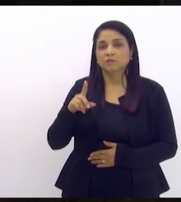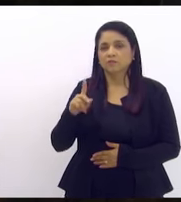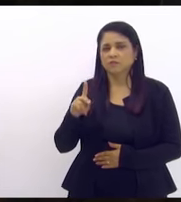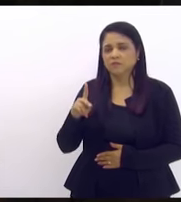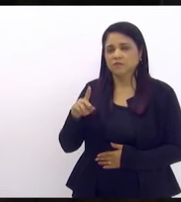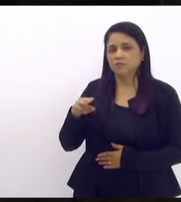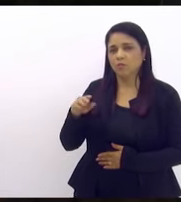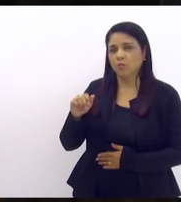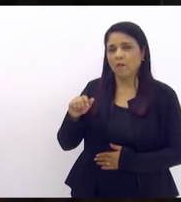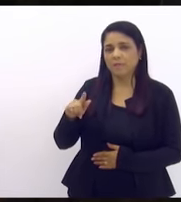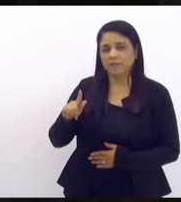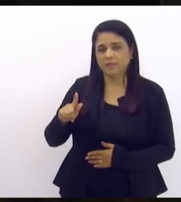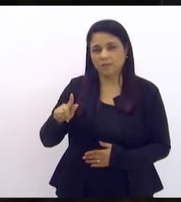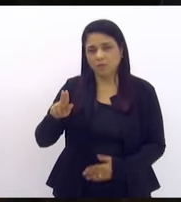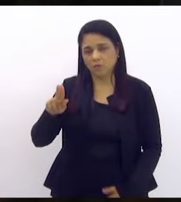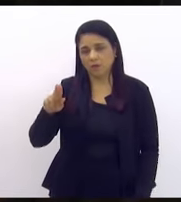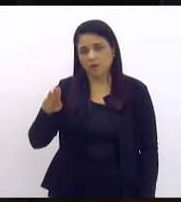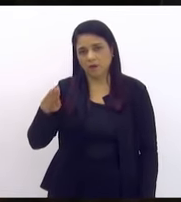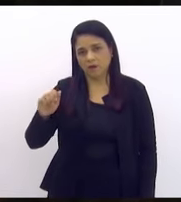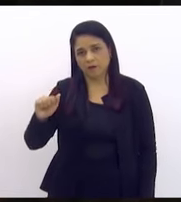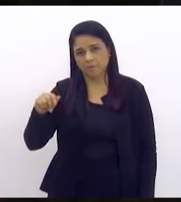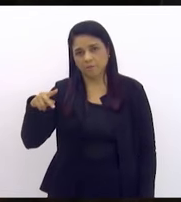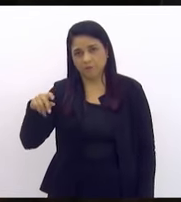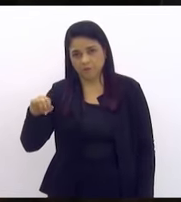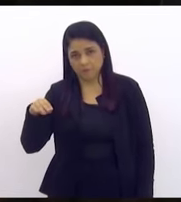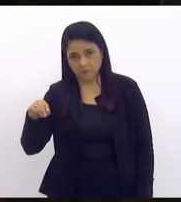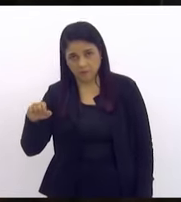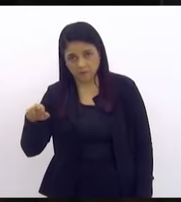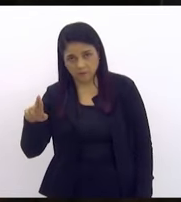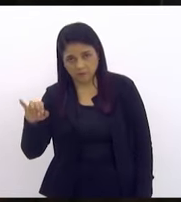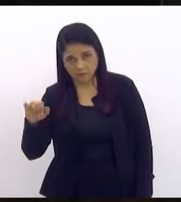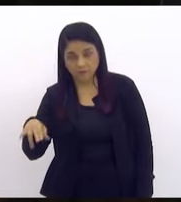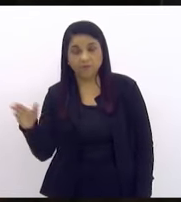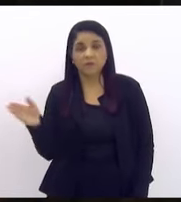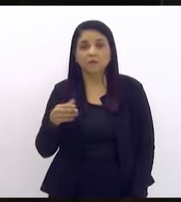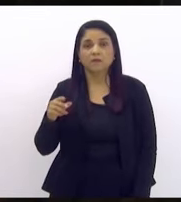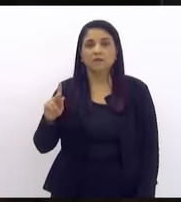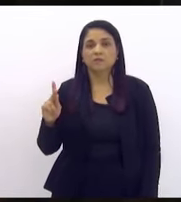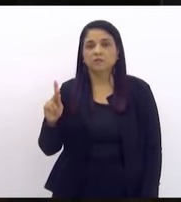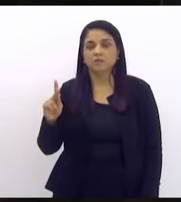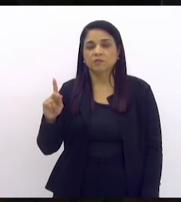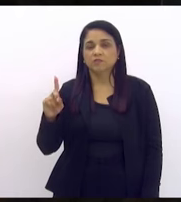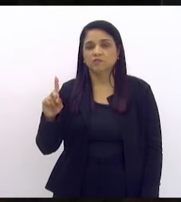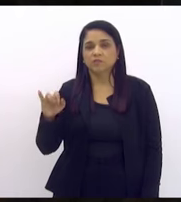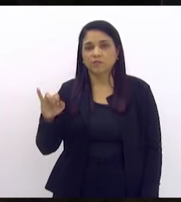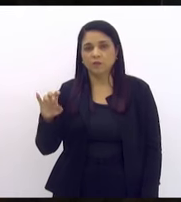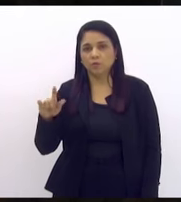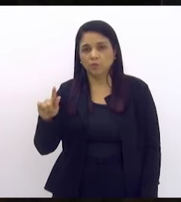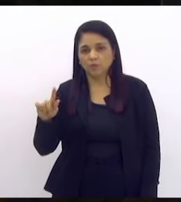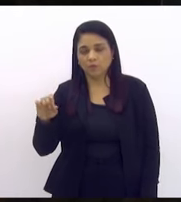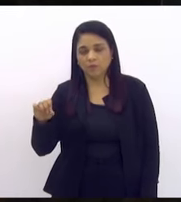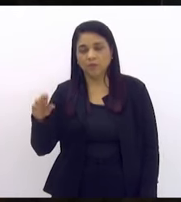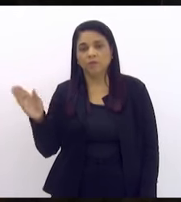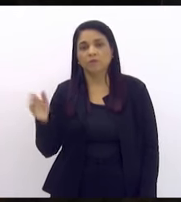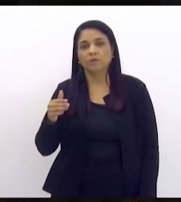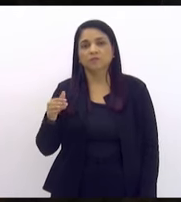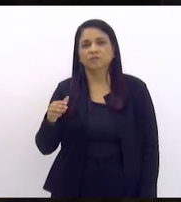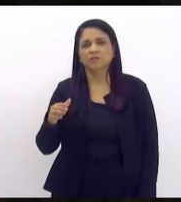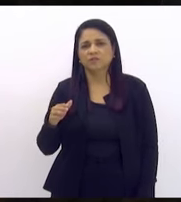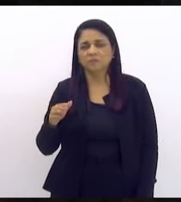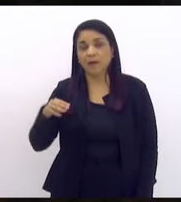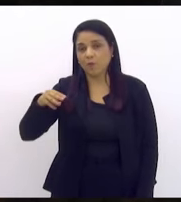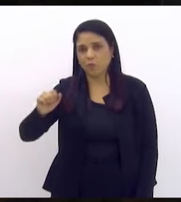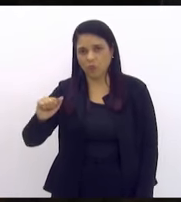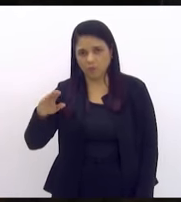Macuco. Sejam todos muito bem-vindos. Eu pediria aos senhores oradores inscritos que se ativessem ao